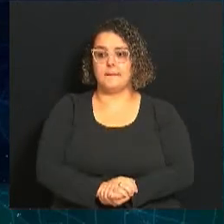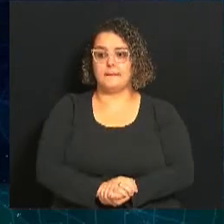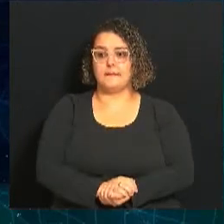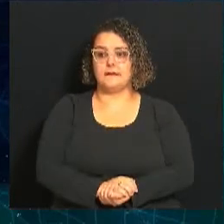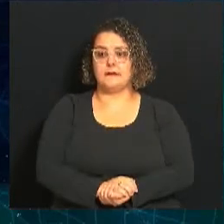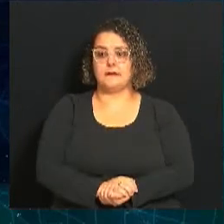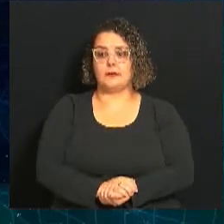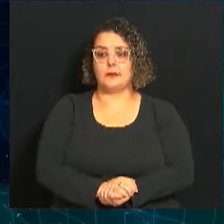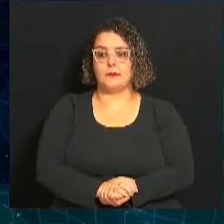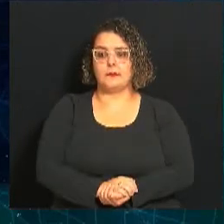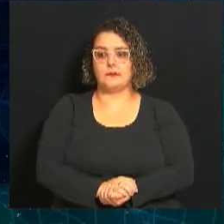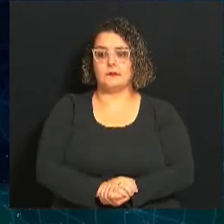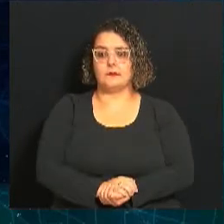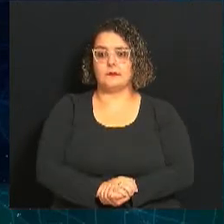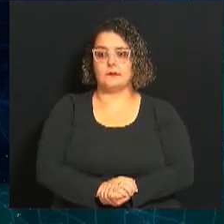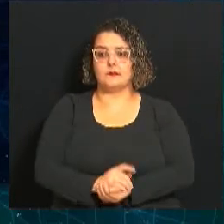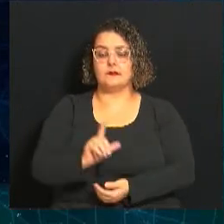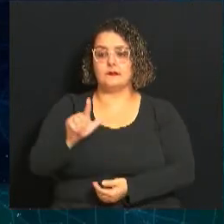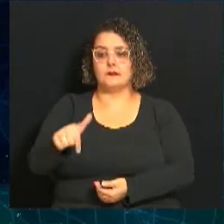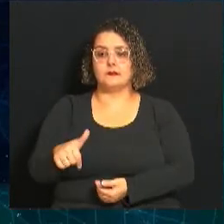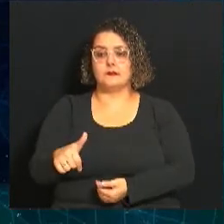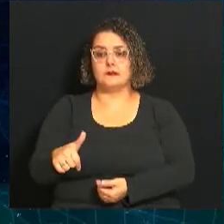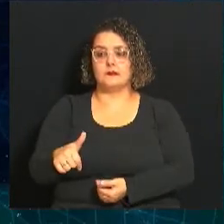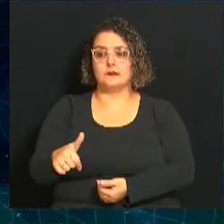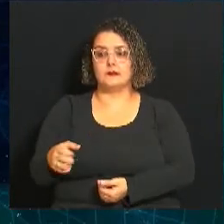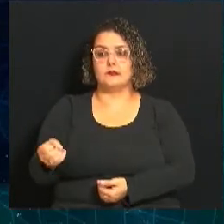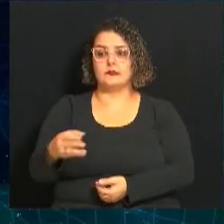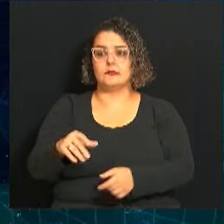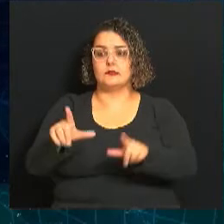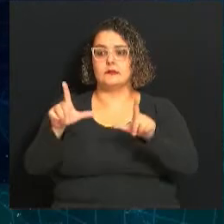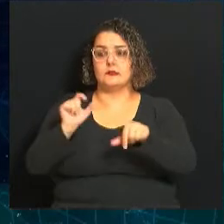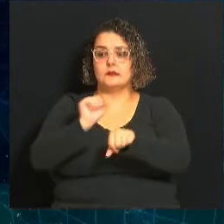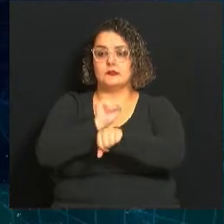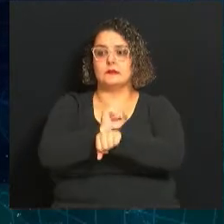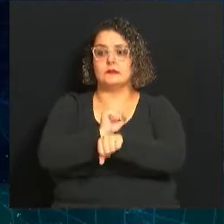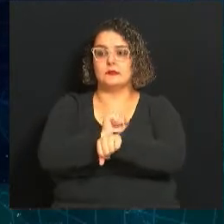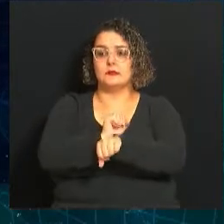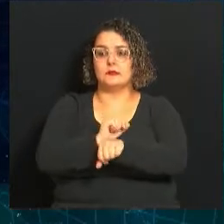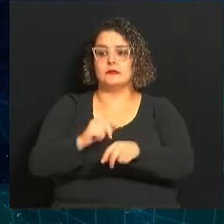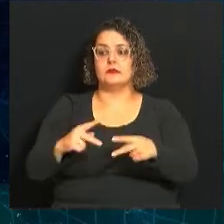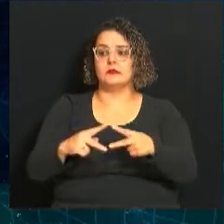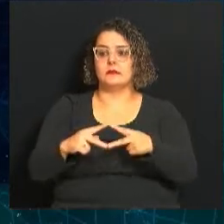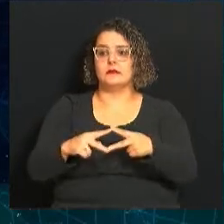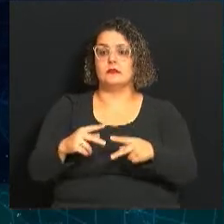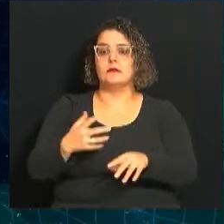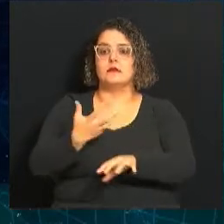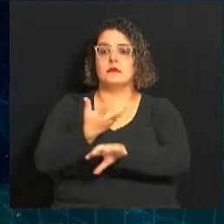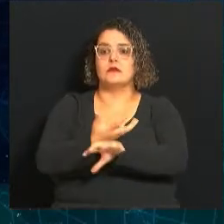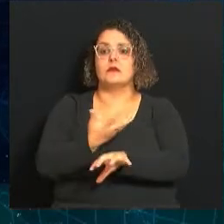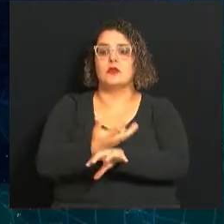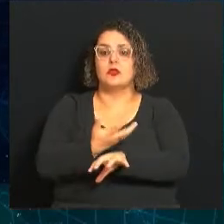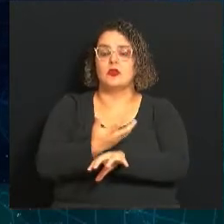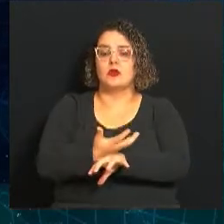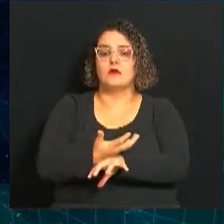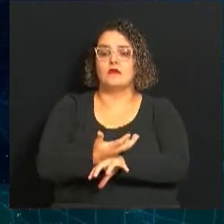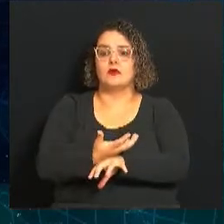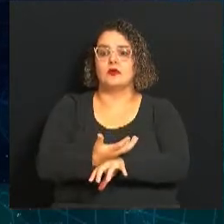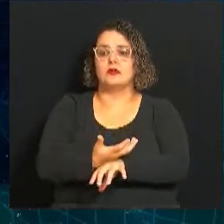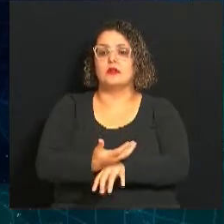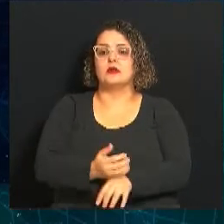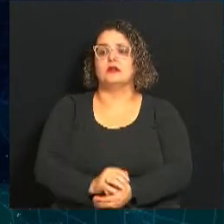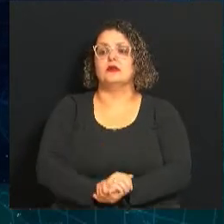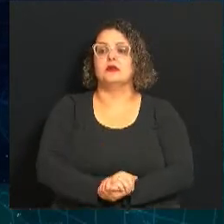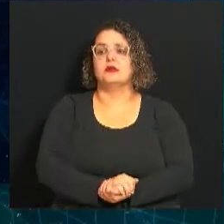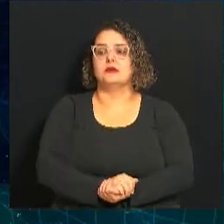então, depois, a nova tela aguardando aqui, depois de Paulínia, Nova Odessa com 242 óbitos,